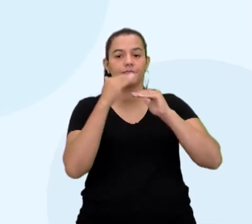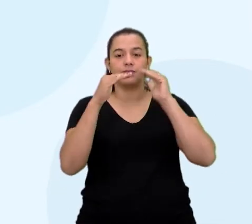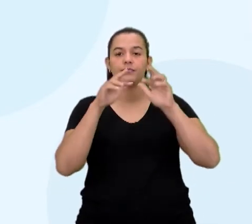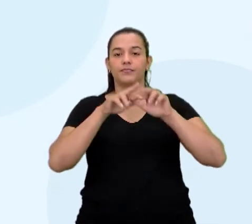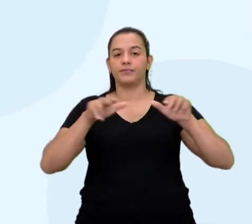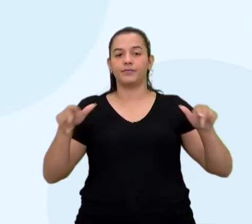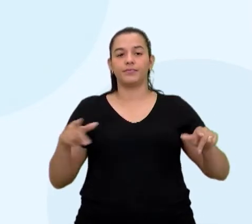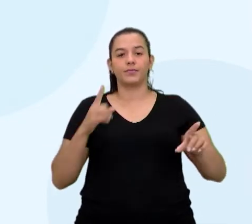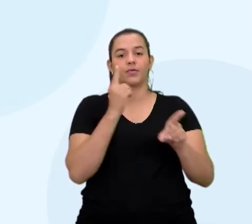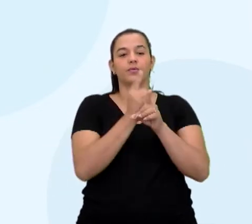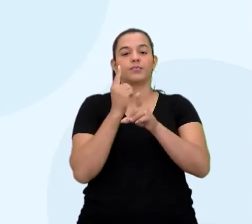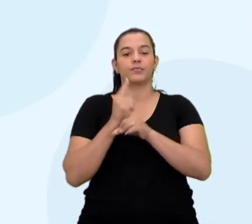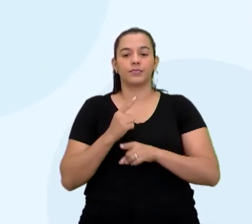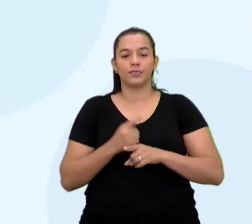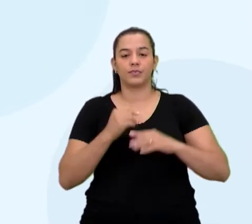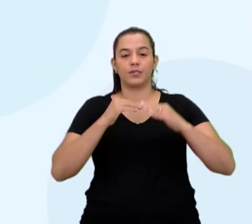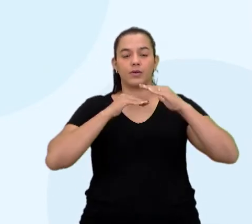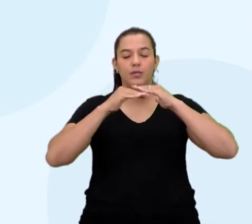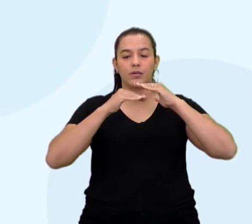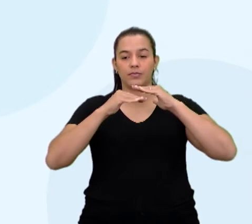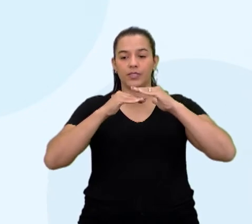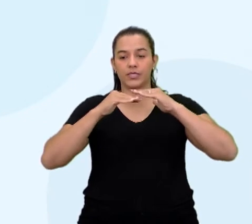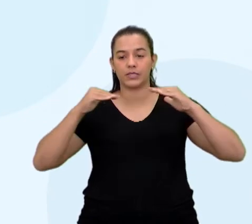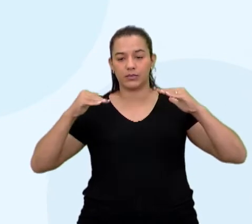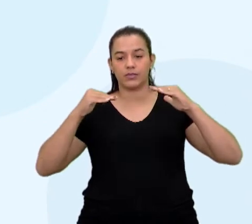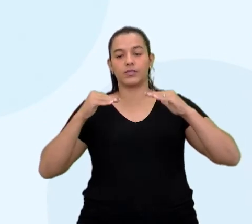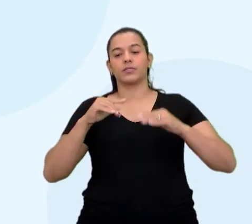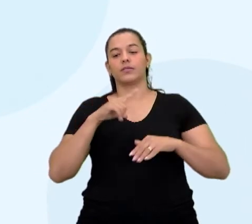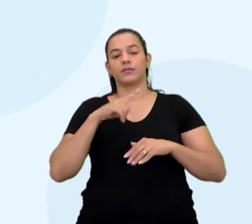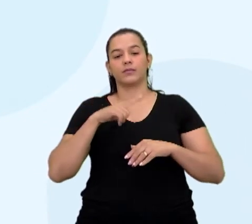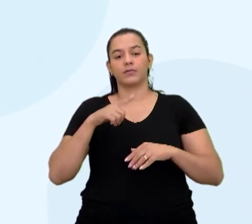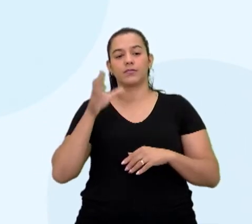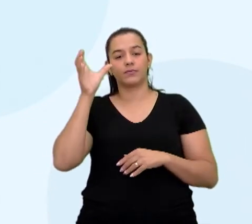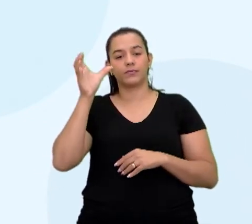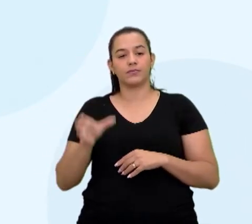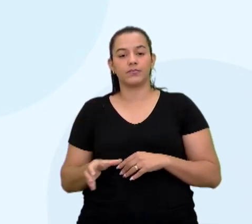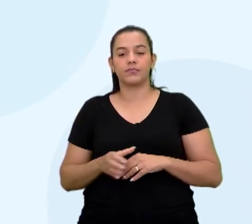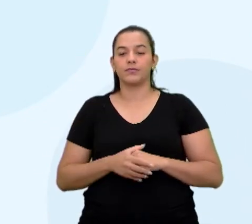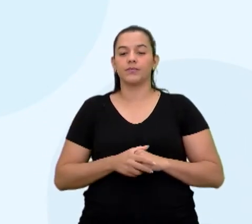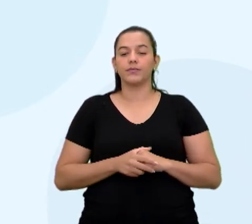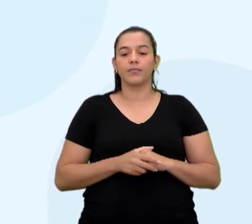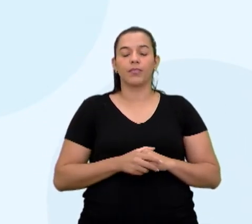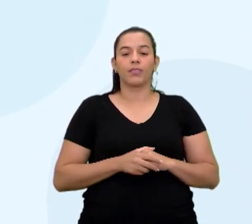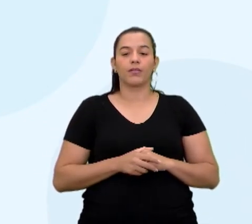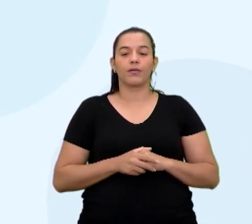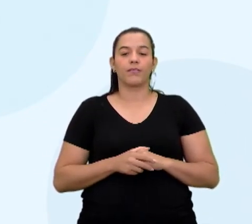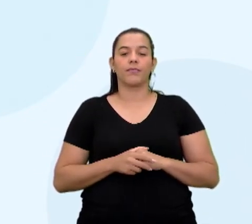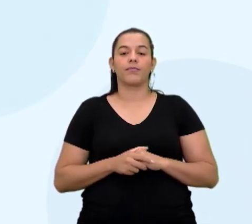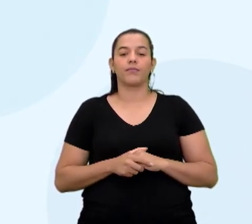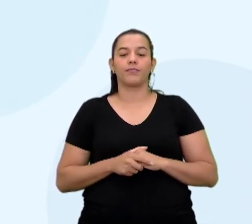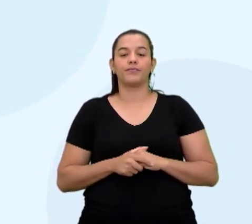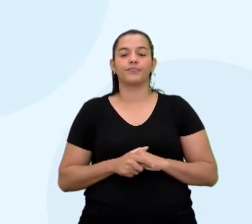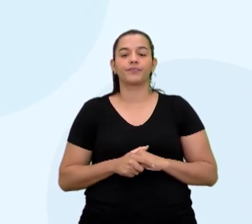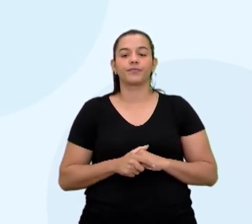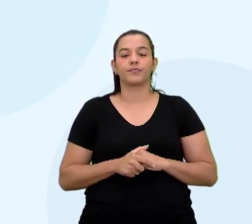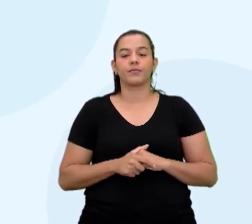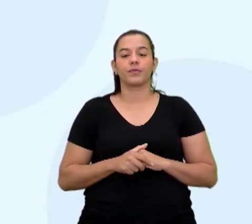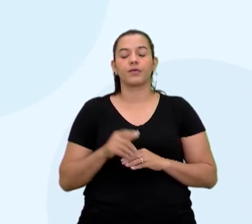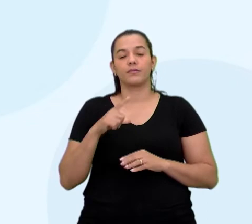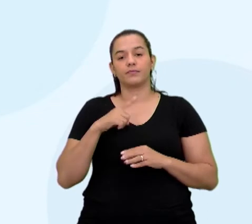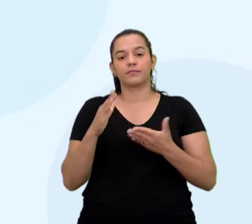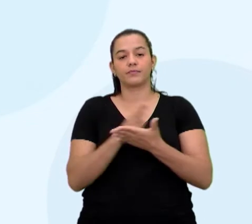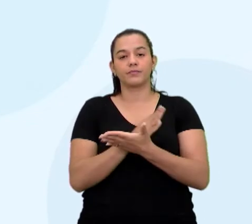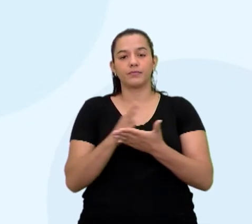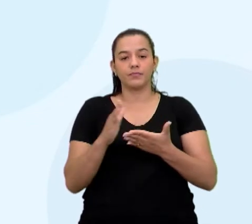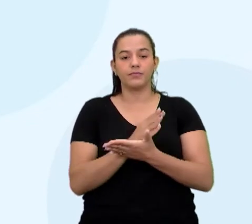que é o encontro das placas ou afastamento, é um processo horizontal, apesar da orogênese, né, elevar aí